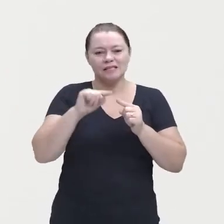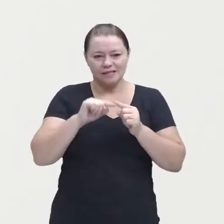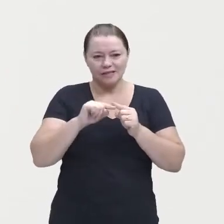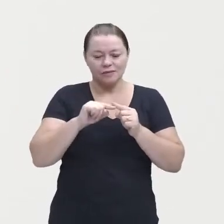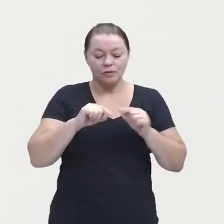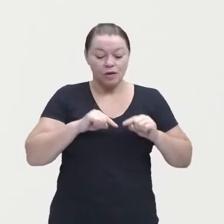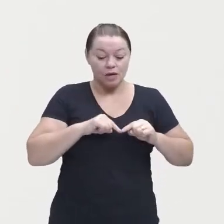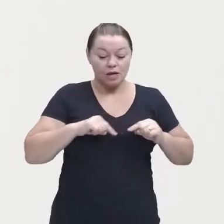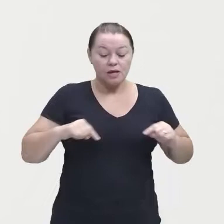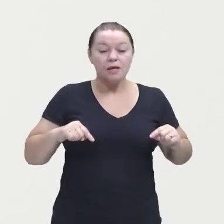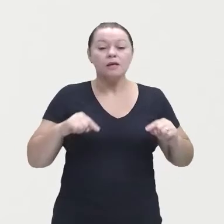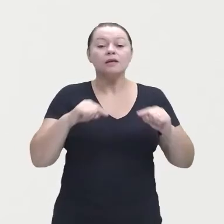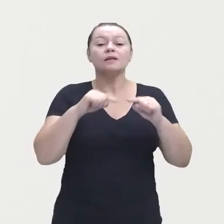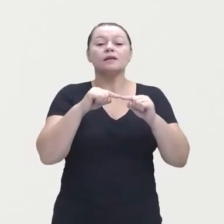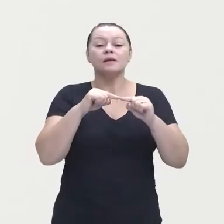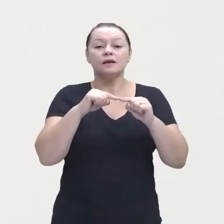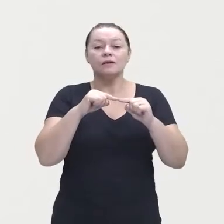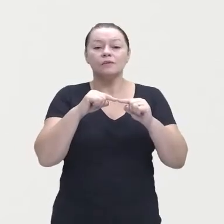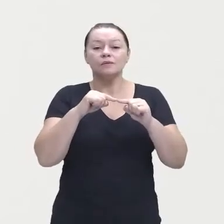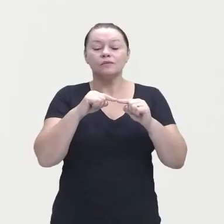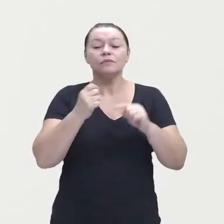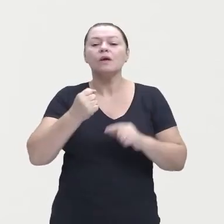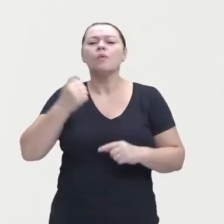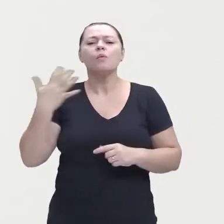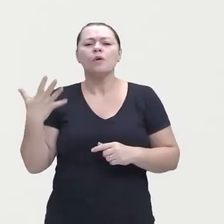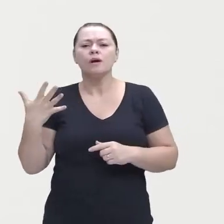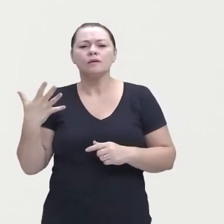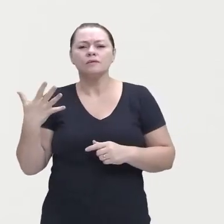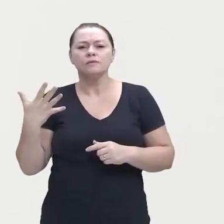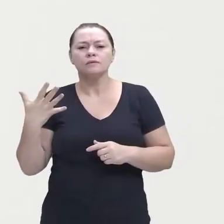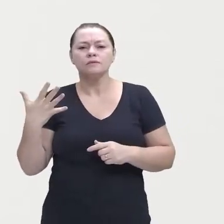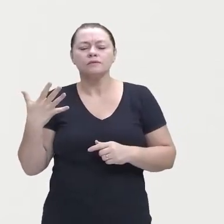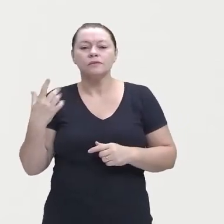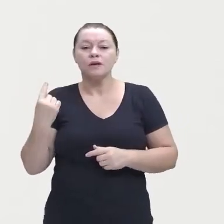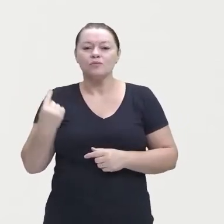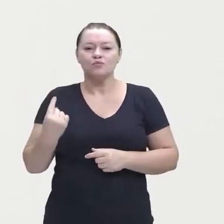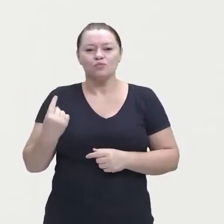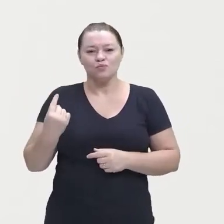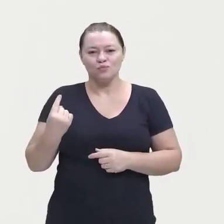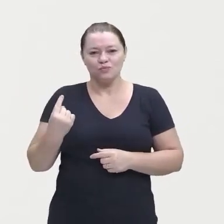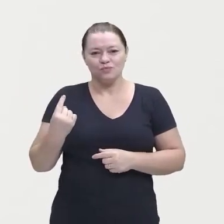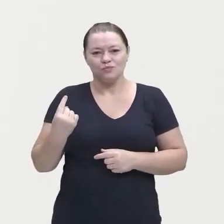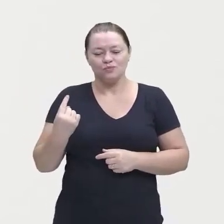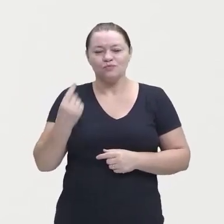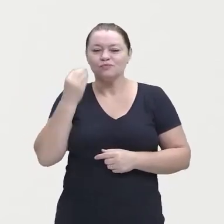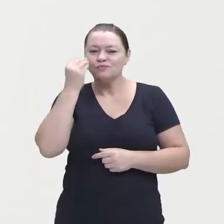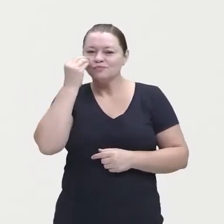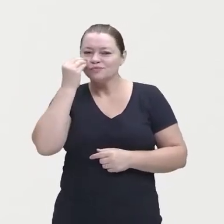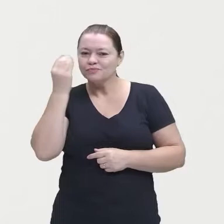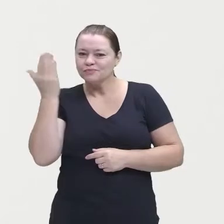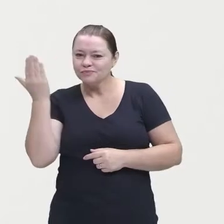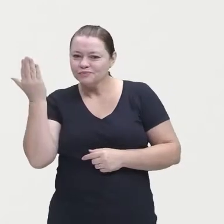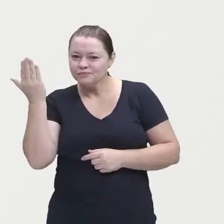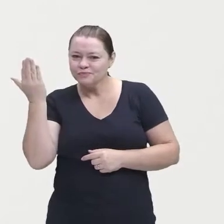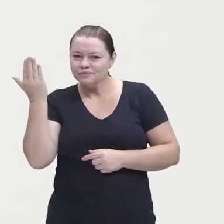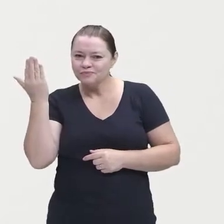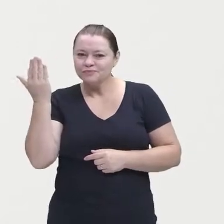Triângulo. Figura geométrica, triângulo. Quantidade 1. 1